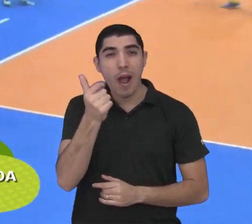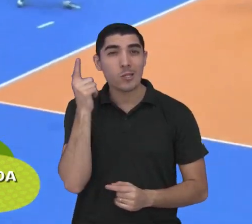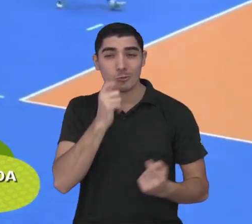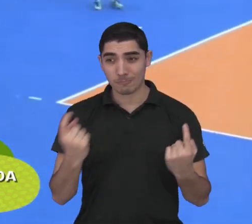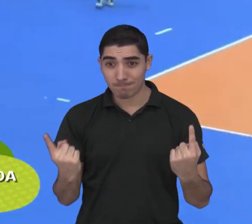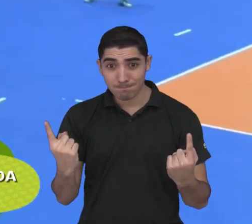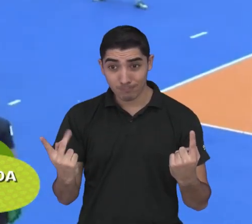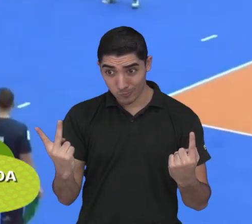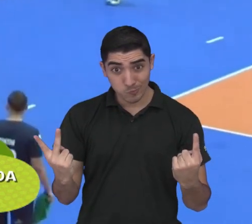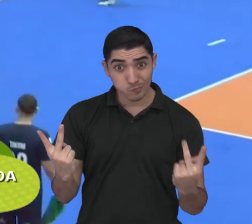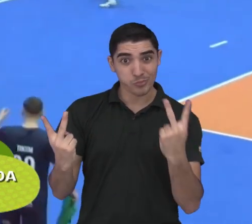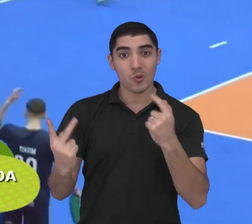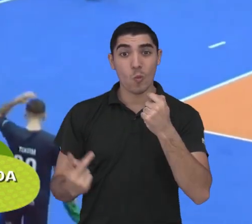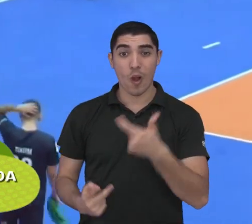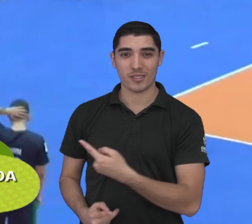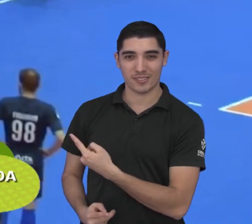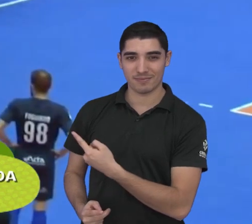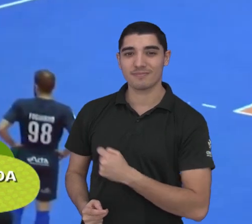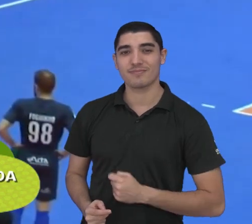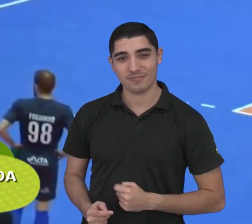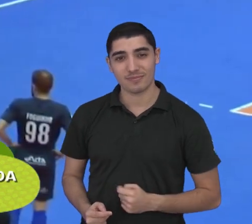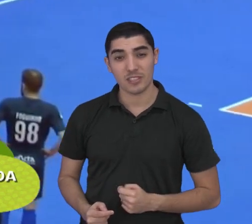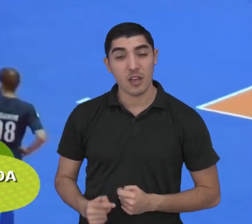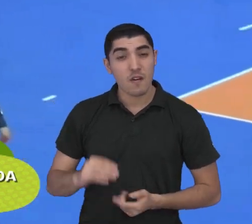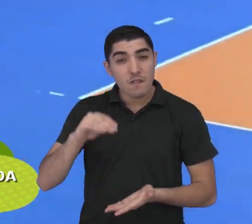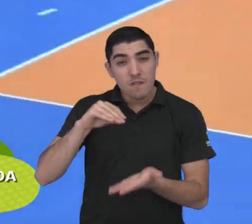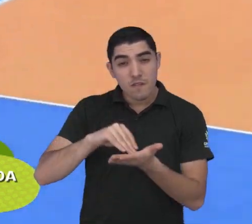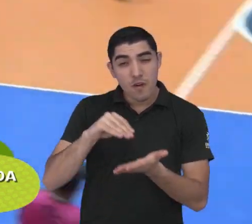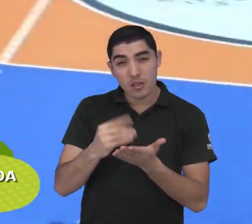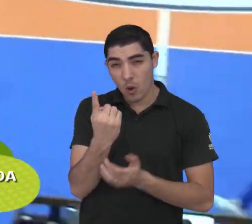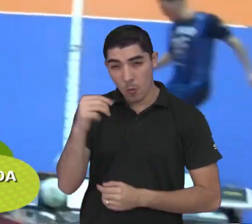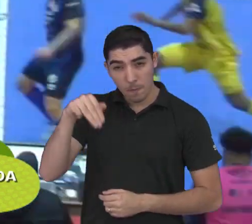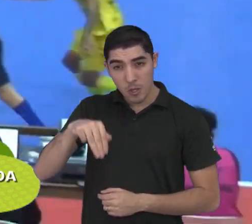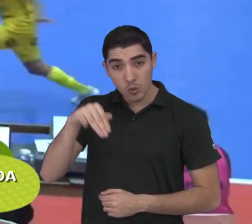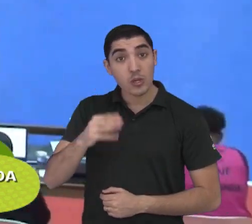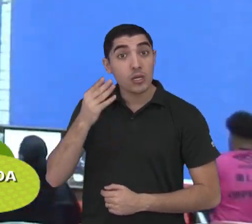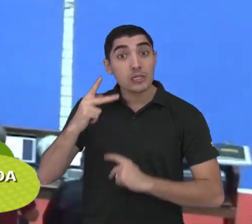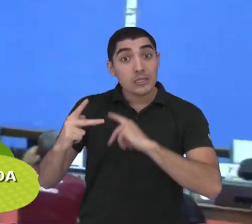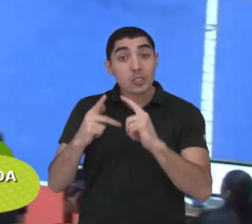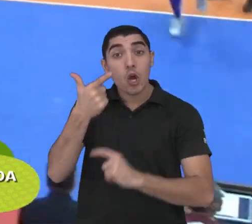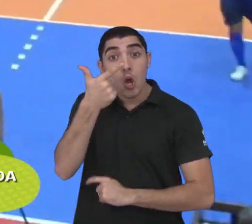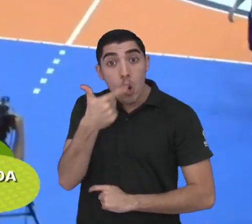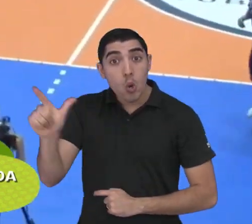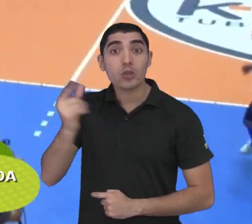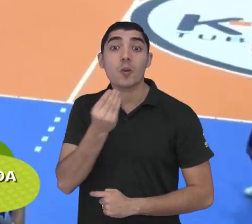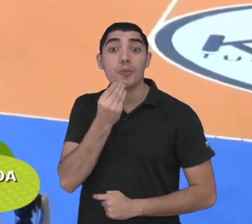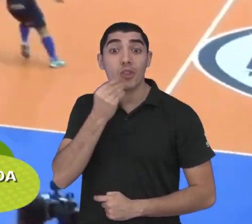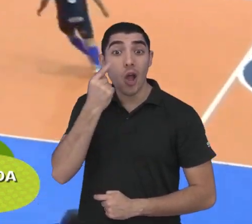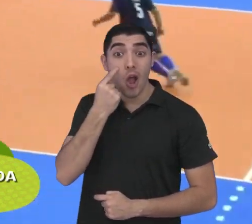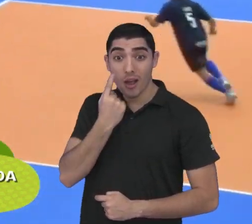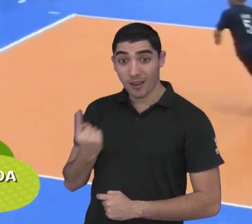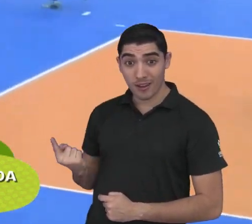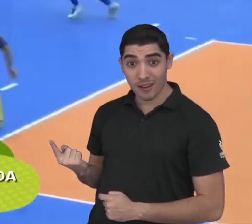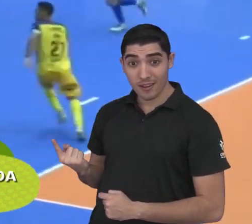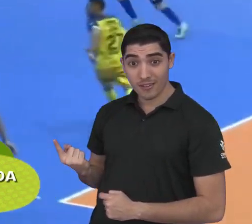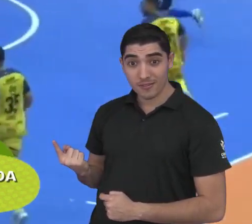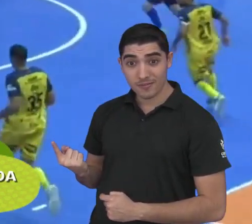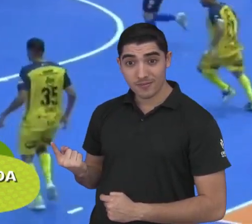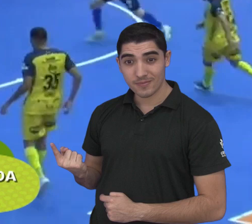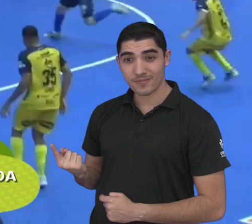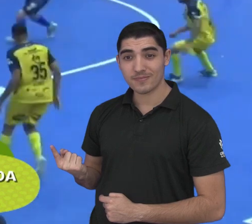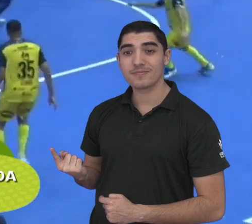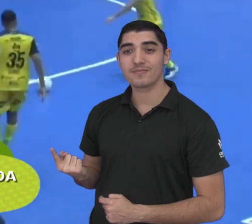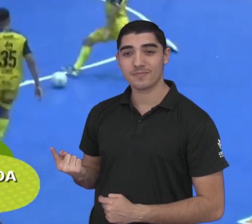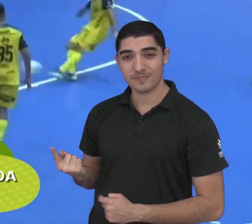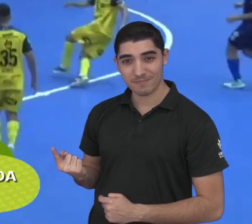Soares mandando por cima. Restando pouco mais de um minuto, o São José perdeu chance incrível, Guilherme rolou para Rony